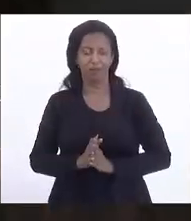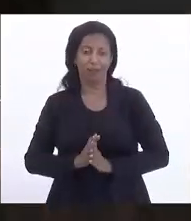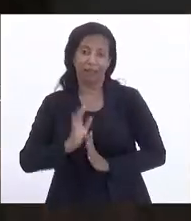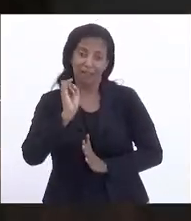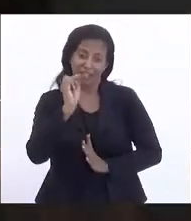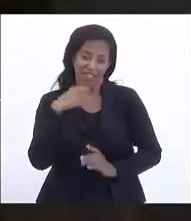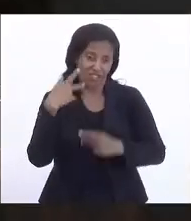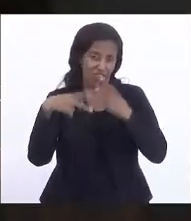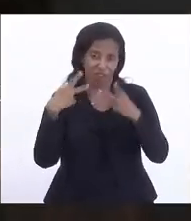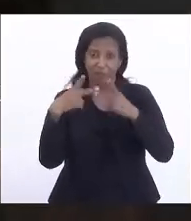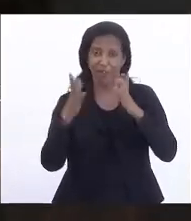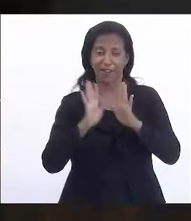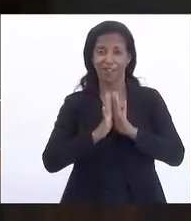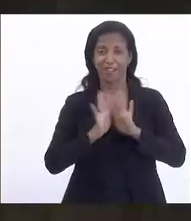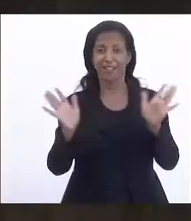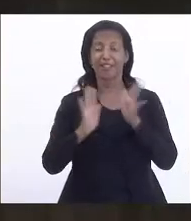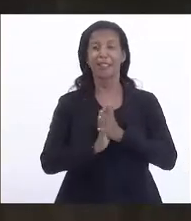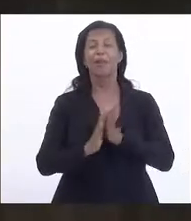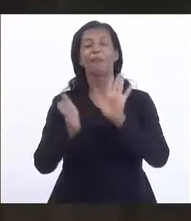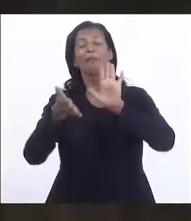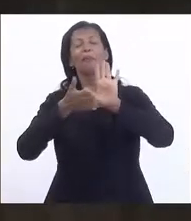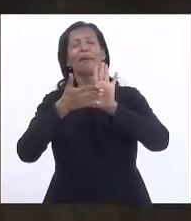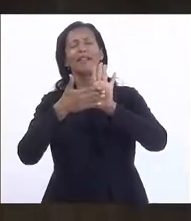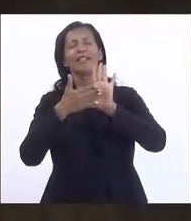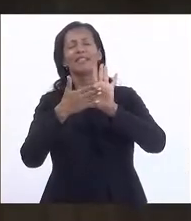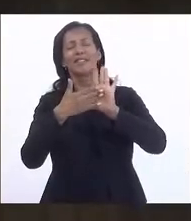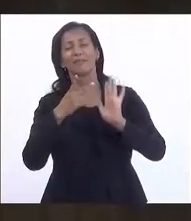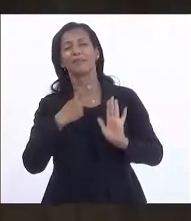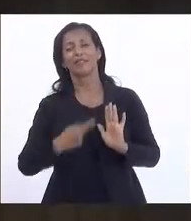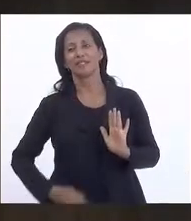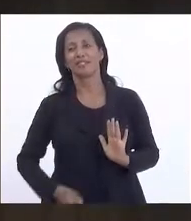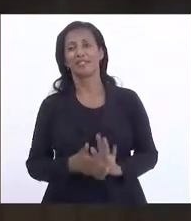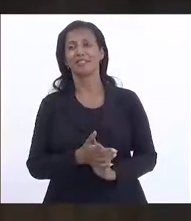deixar, eu vou. Então, parecia, senhor presidente.